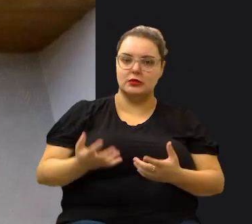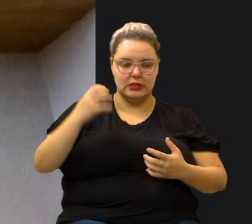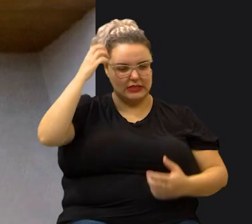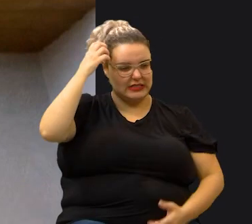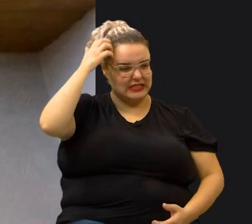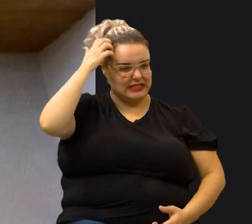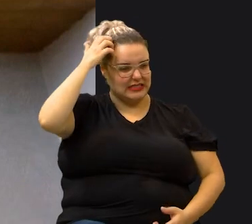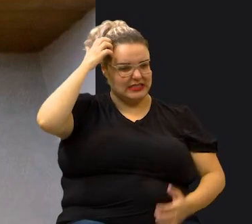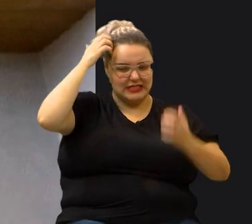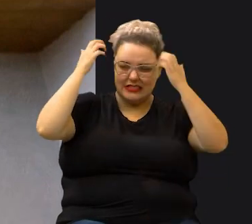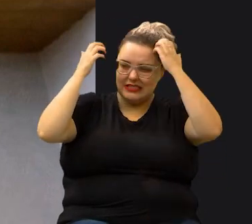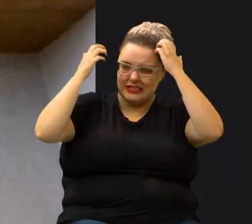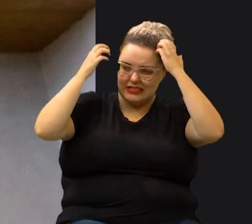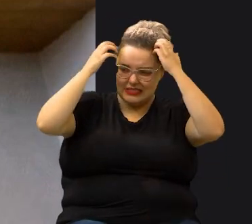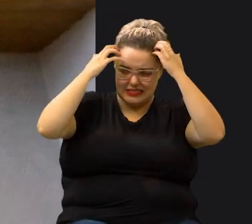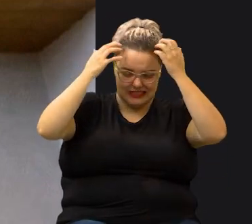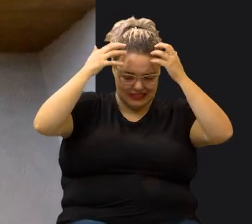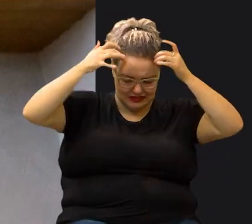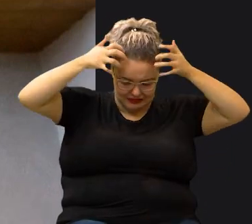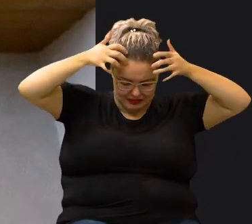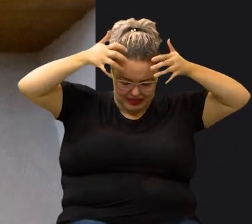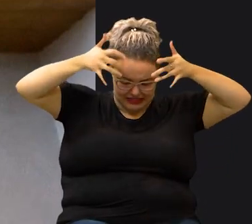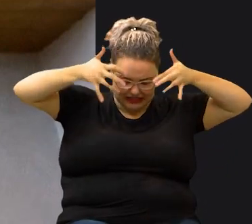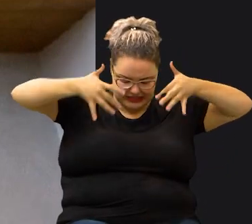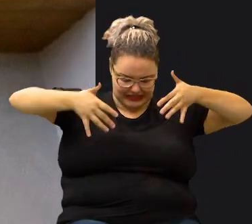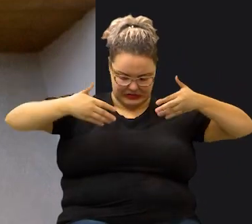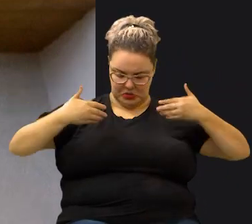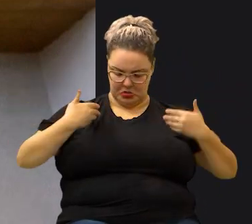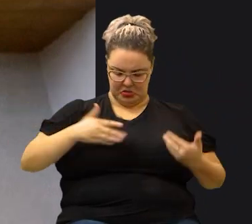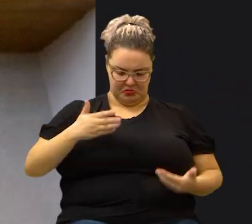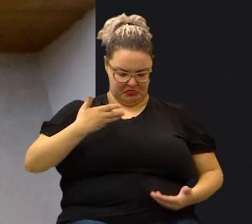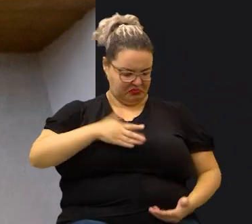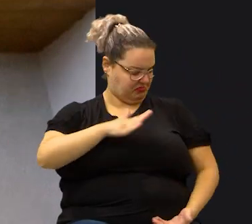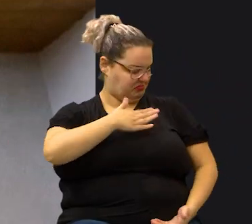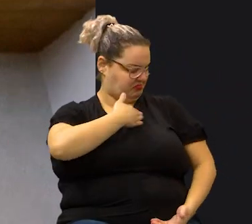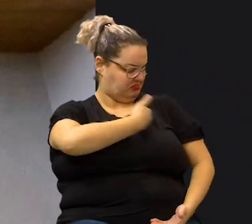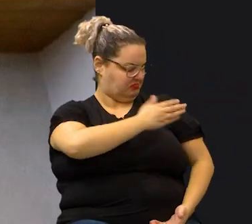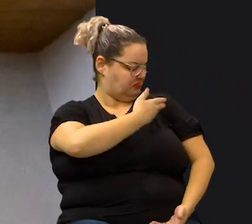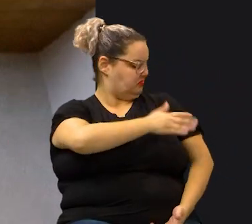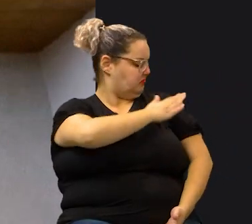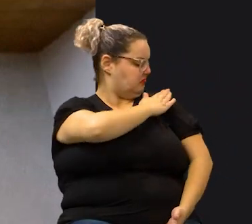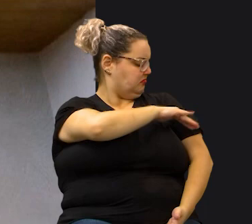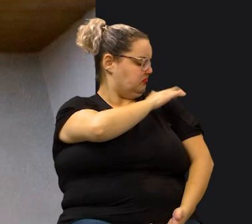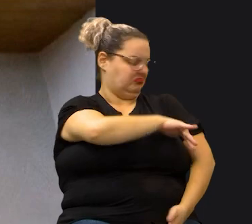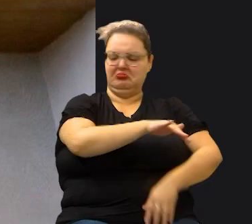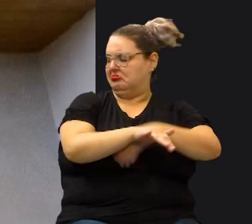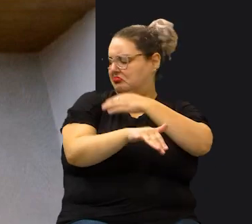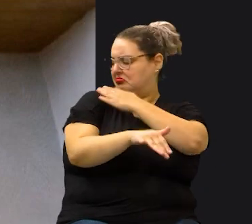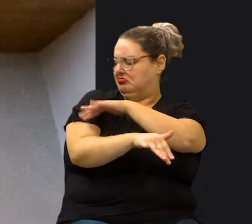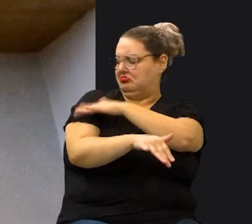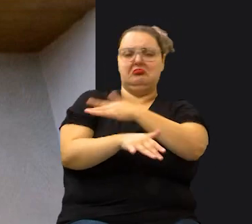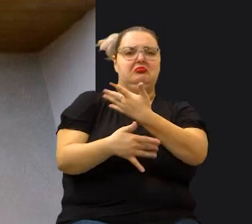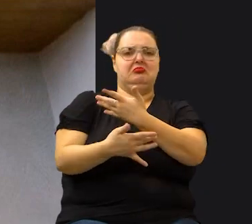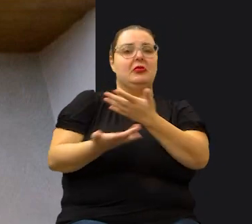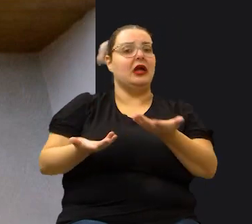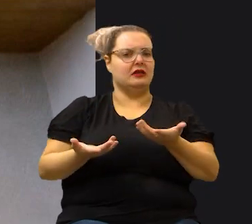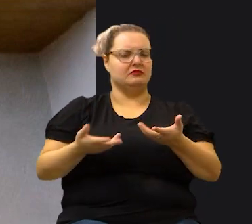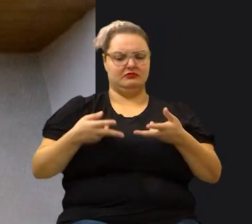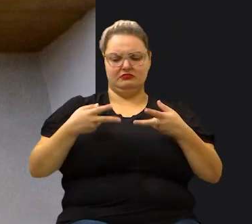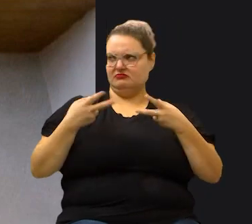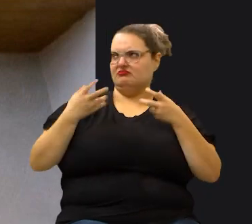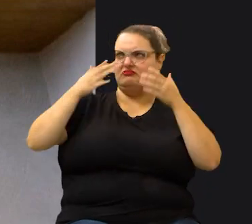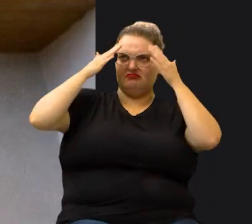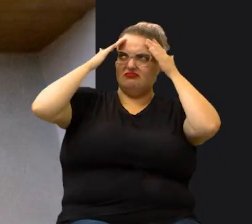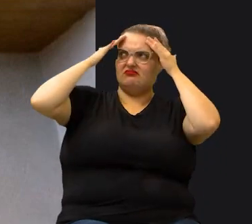favorecer coceira, descamação. É muito comum as pessoas queixarem mesmo de que aumentou a descamação, que às vezes começam a notar essa